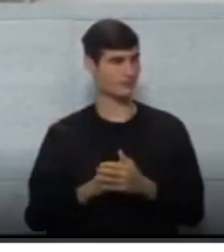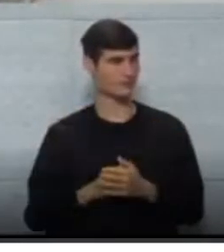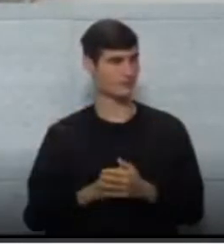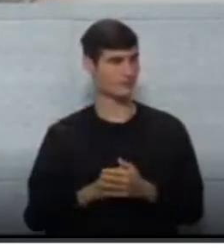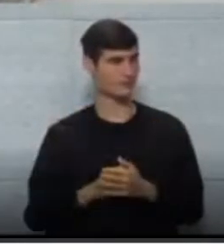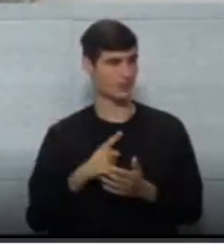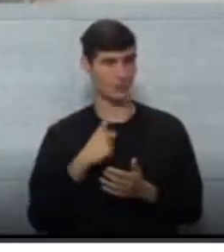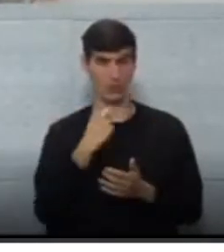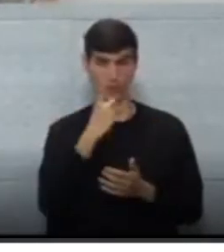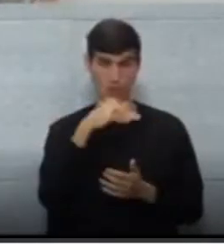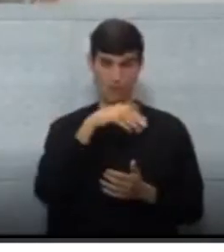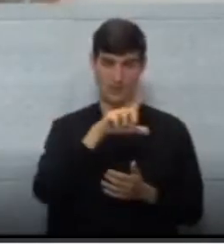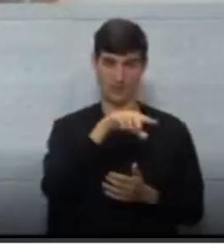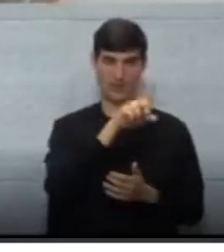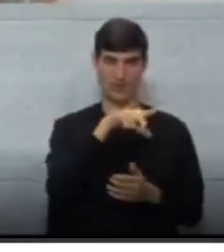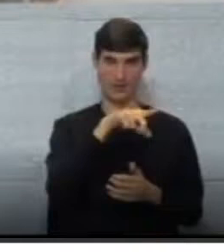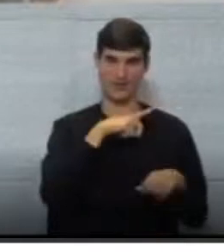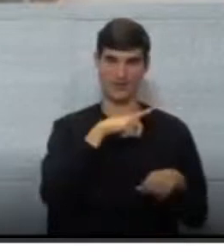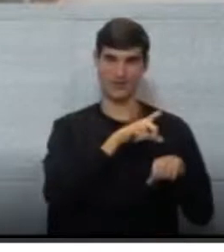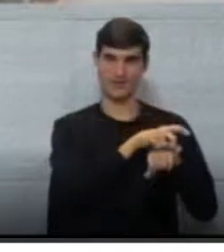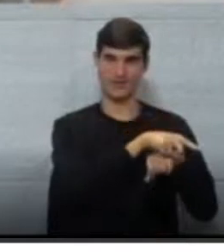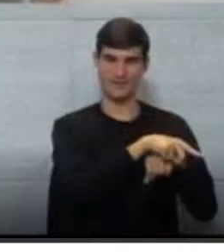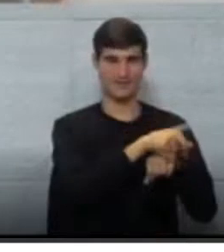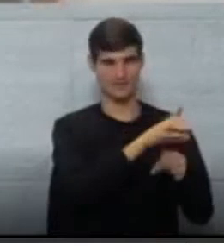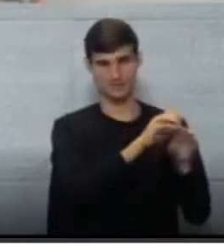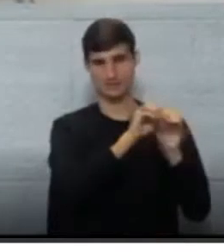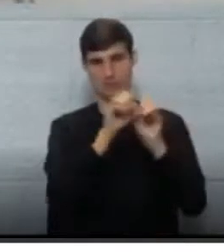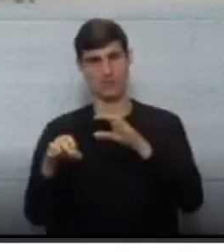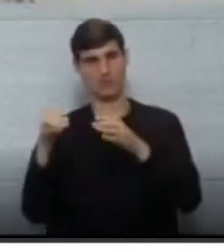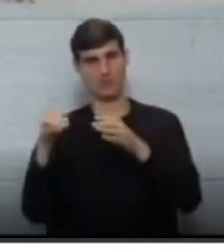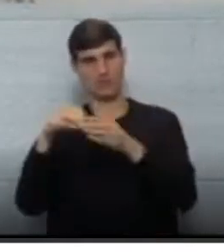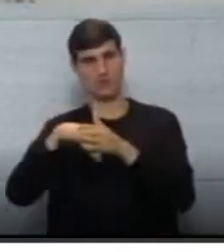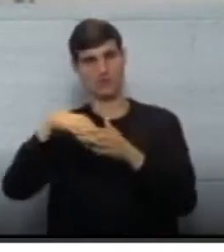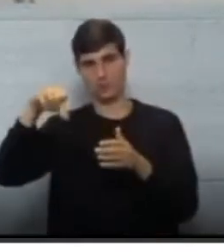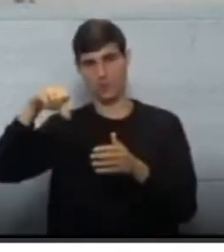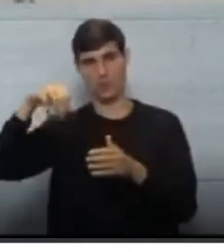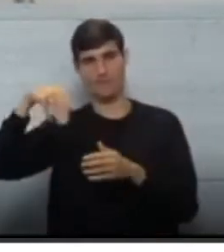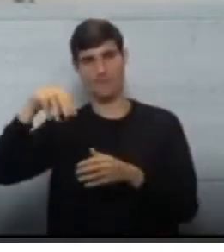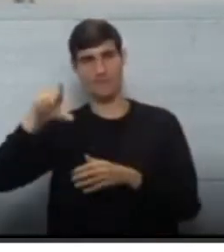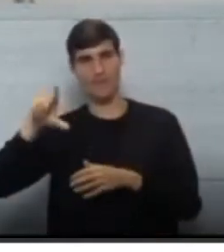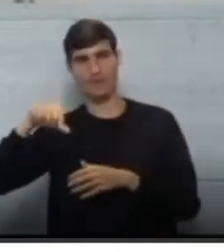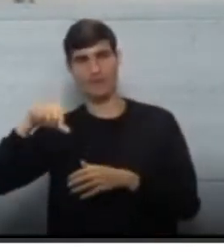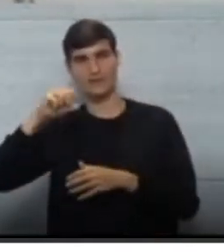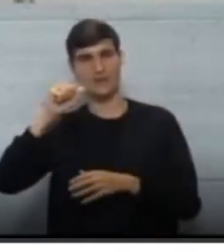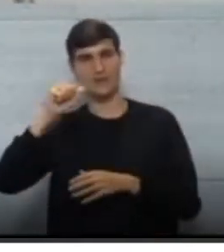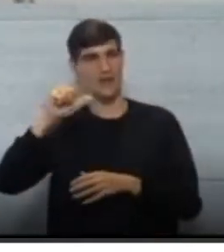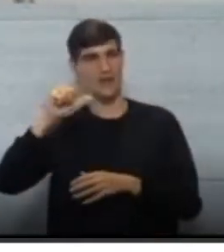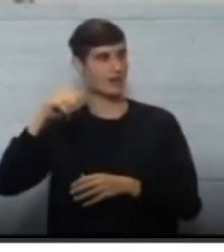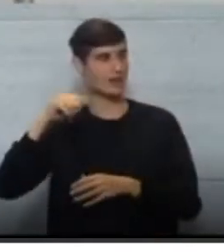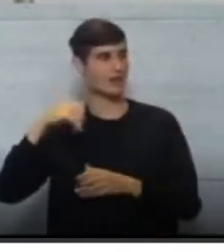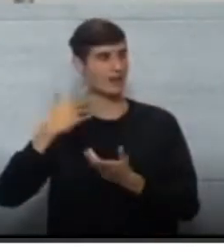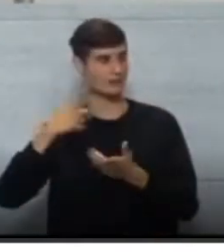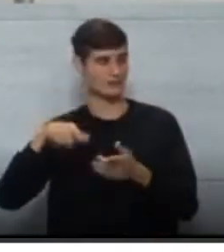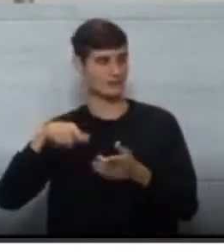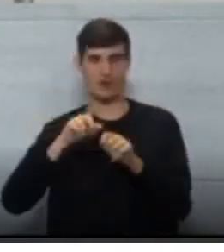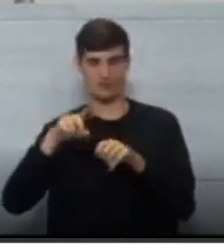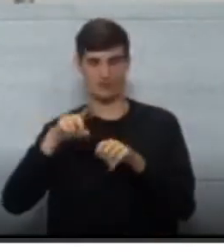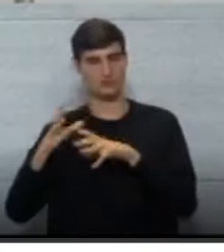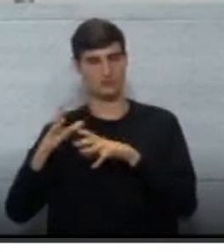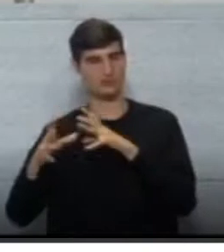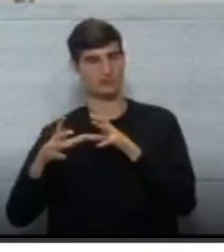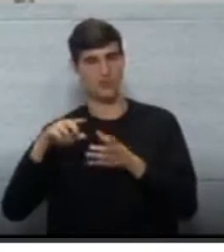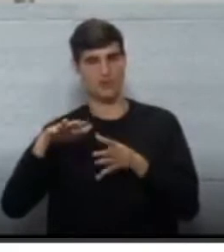1 ml da cultura e 9 ml de salina. Então, depois de colocado, eu vou fazer a agitação no vórtex para garantir